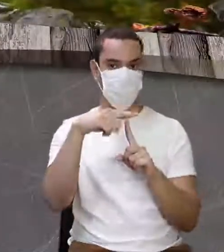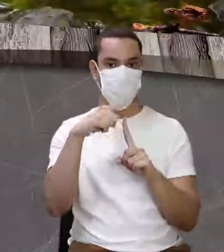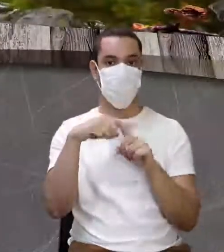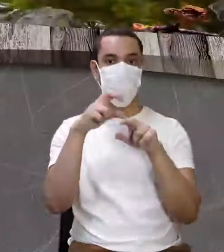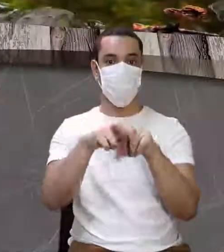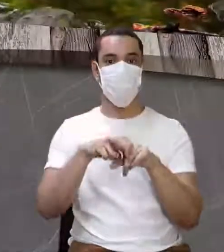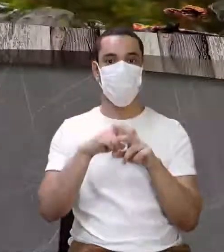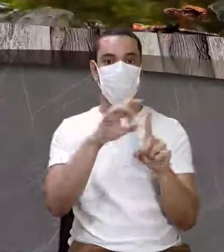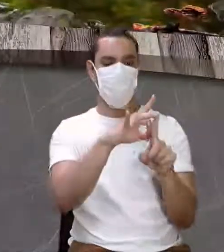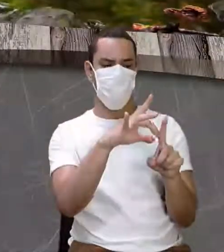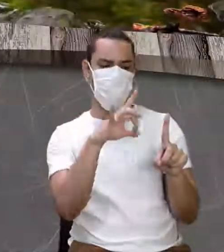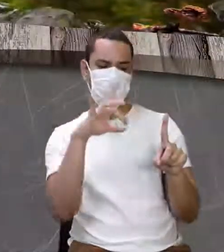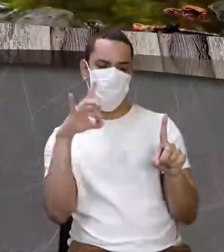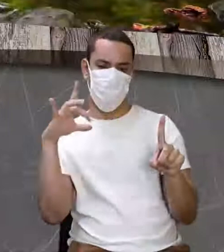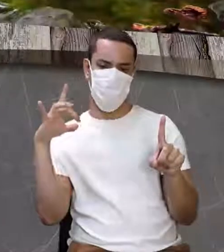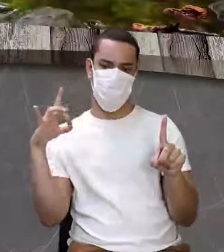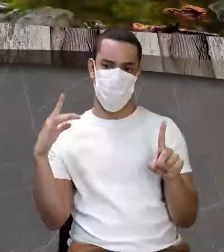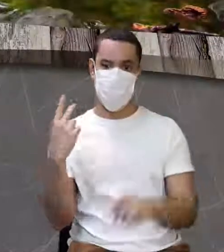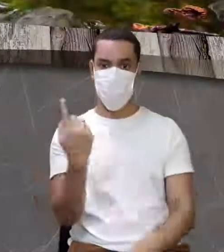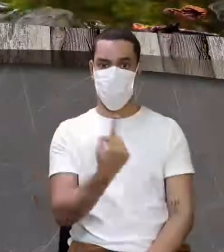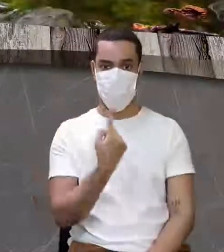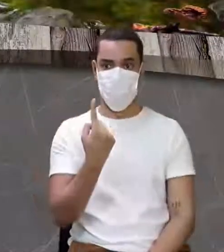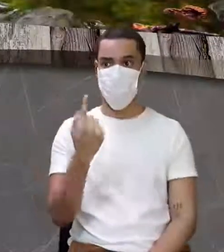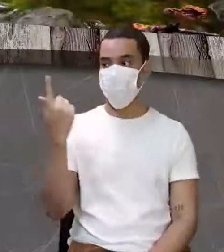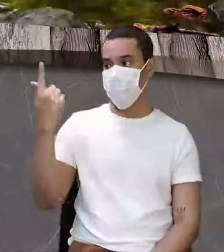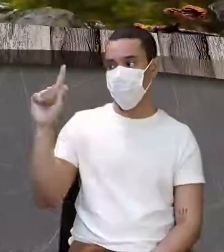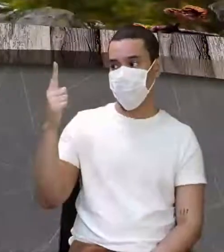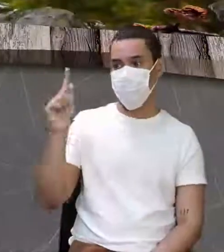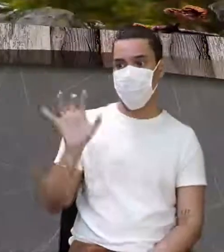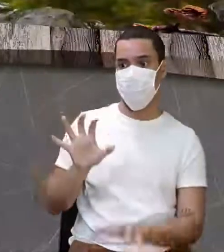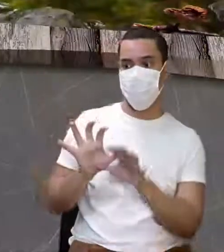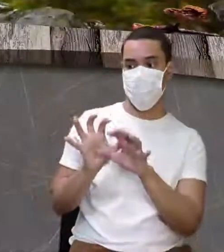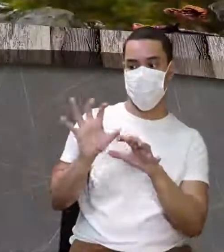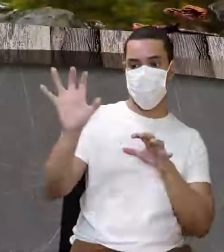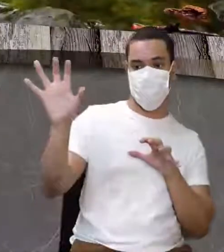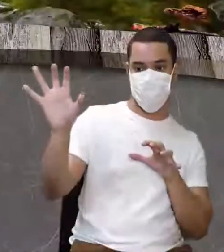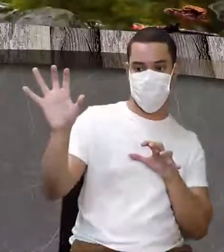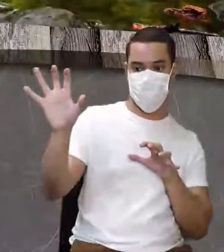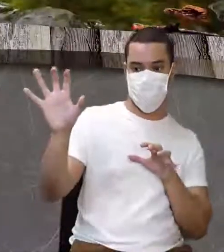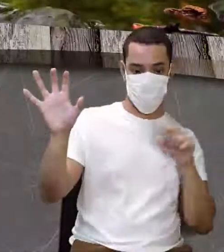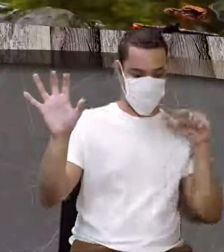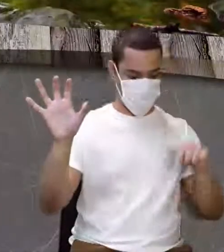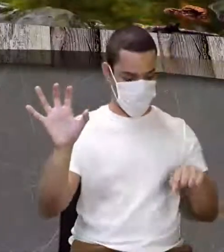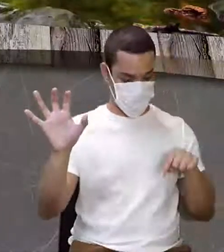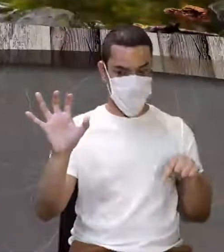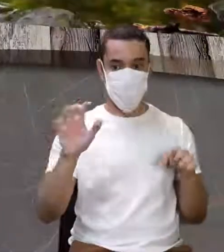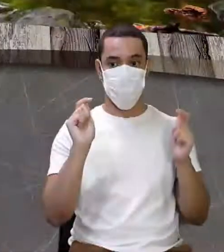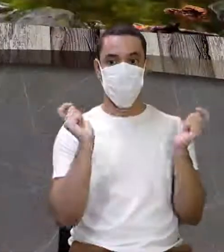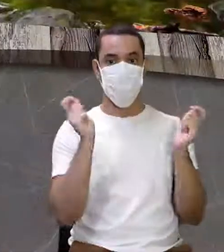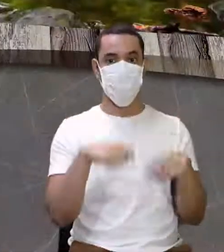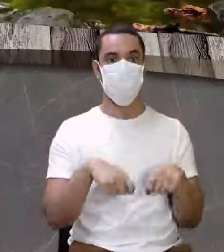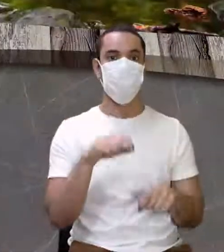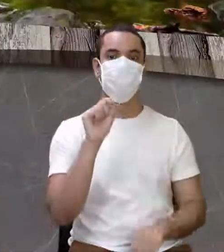estando isoladas agora umas das outras geograficamente, certo? Você pode